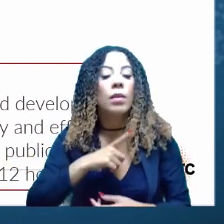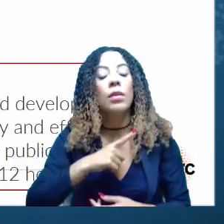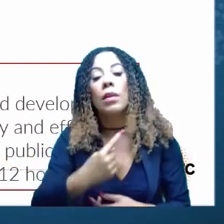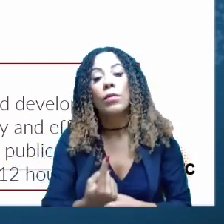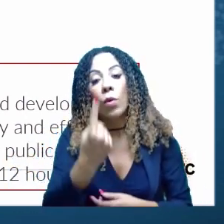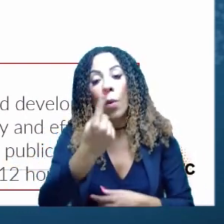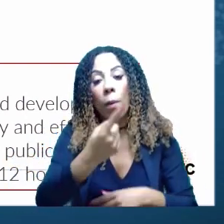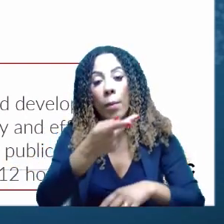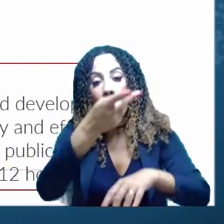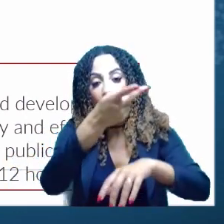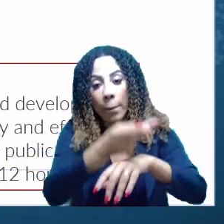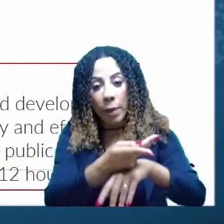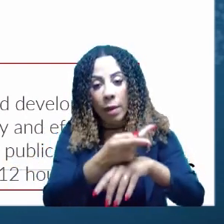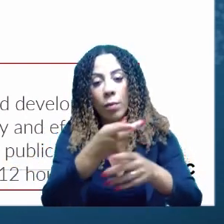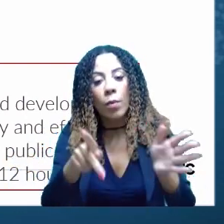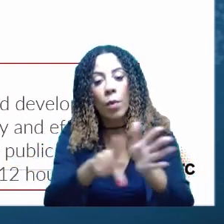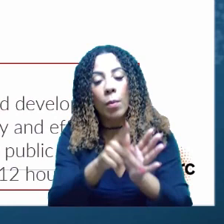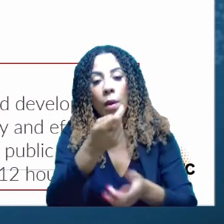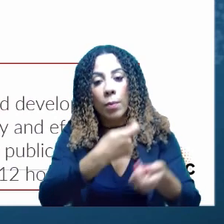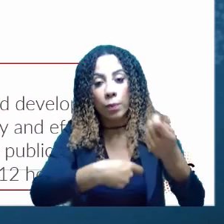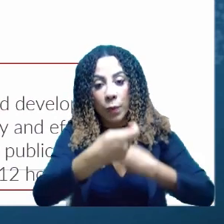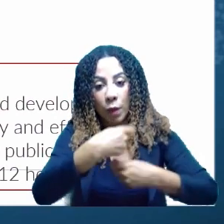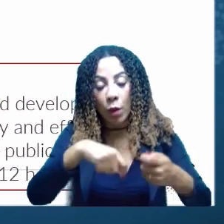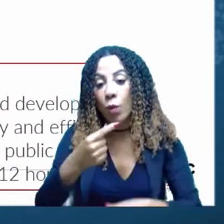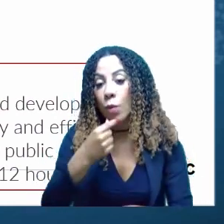Economia, Michael Cram, ele disse: